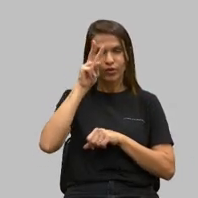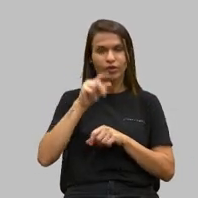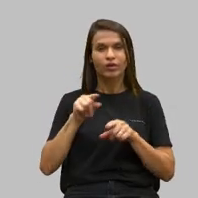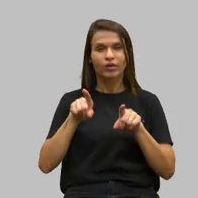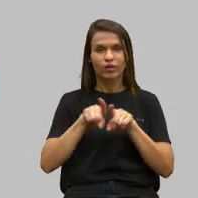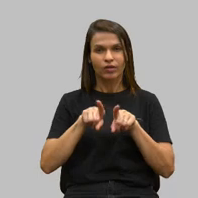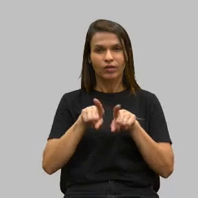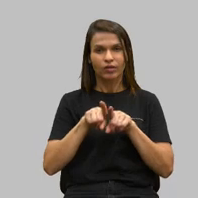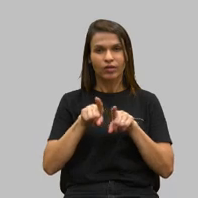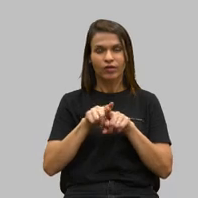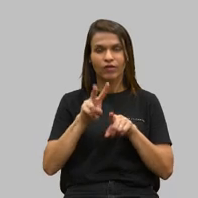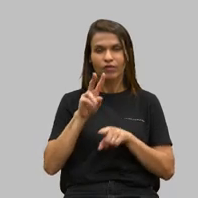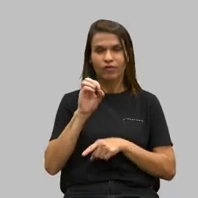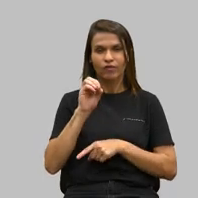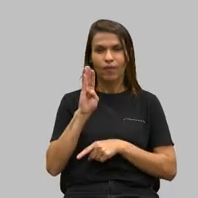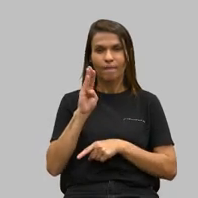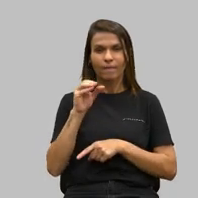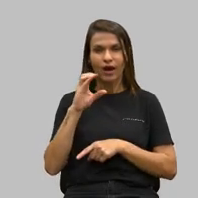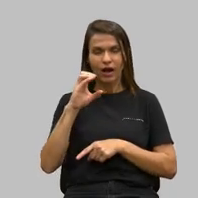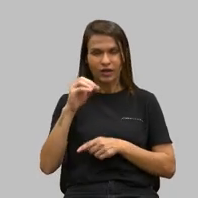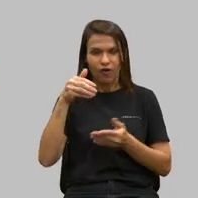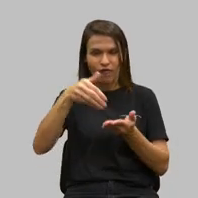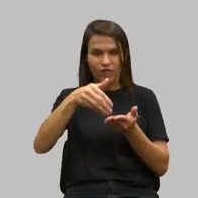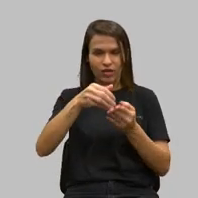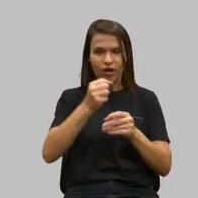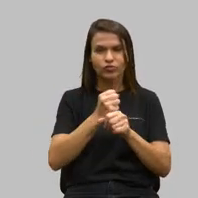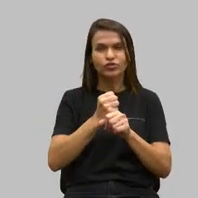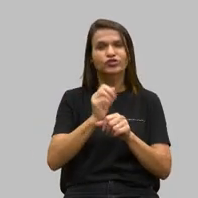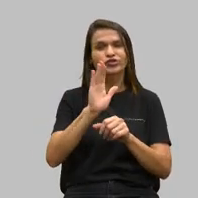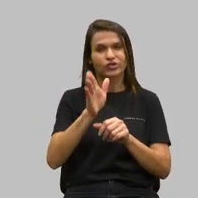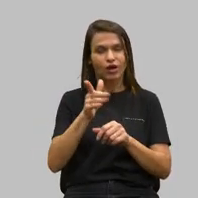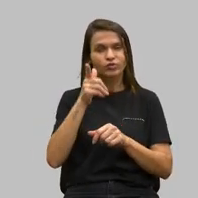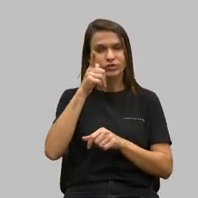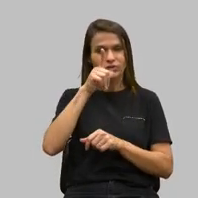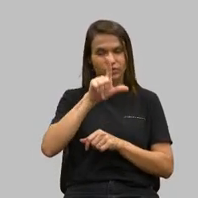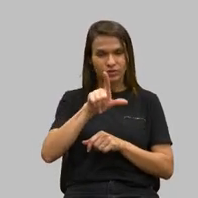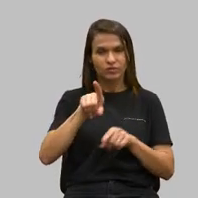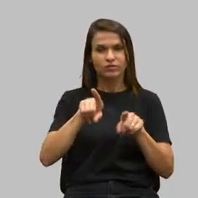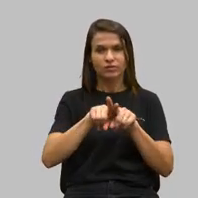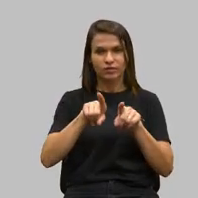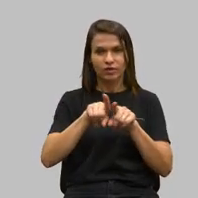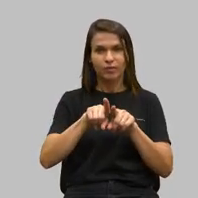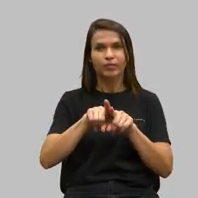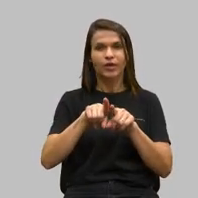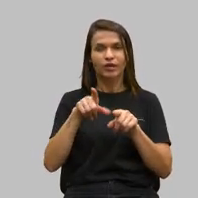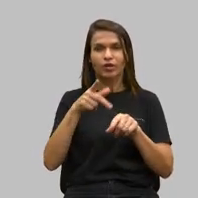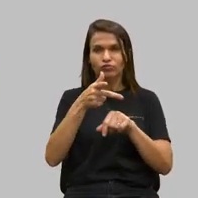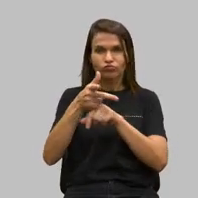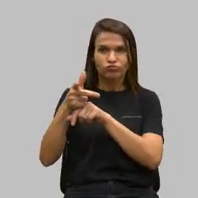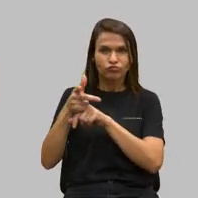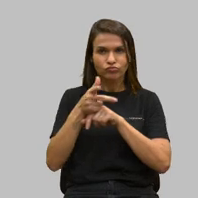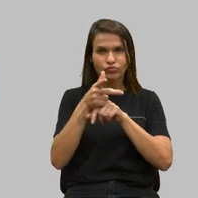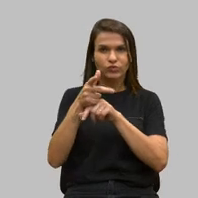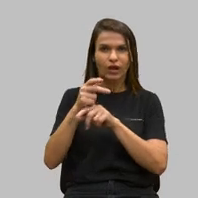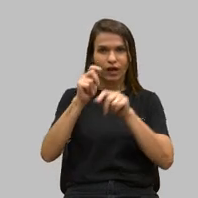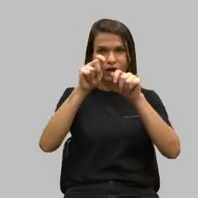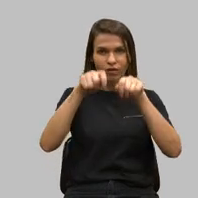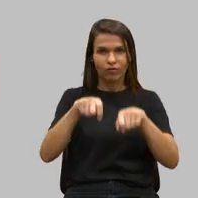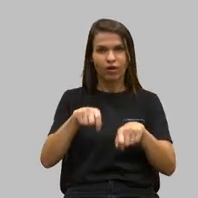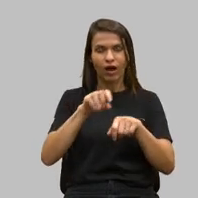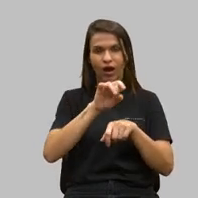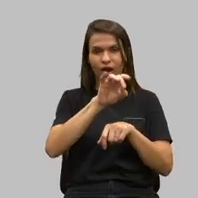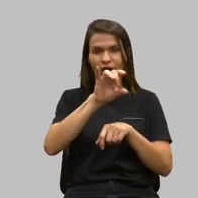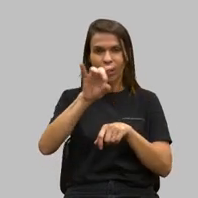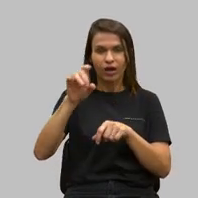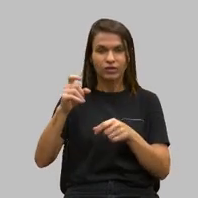biofábrica da Volbach até o final do ano, se tudo der certo, já funcionando, temos os drones já sendo capacitados cada um dos consórcios,